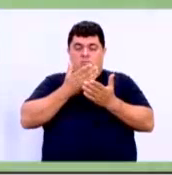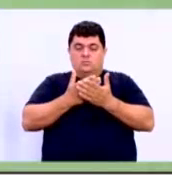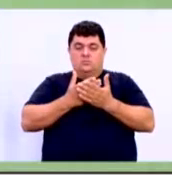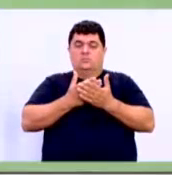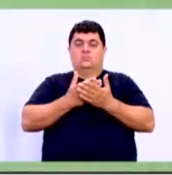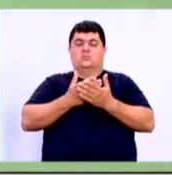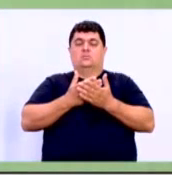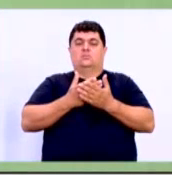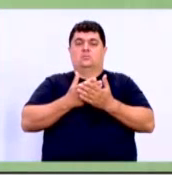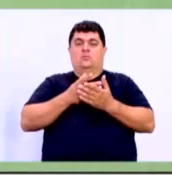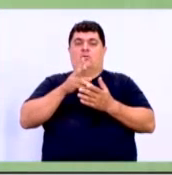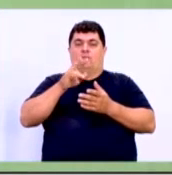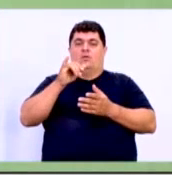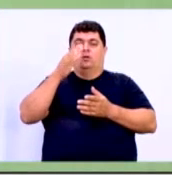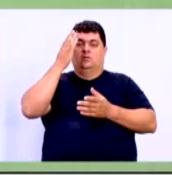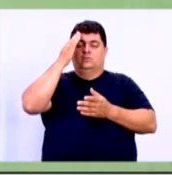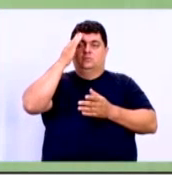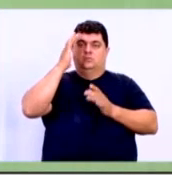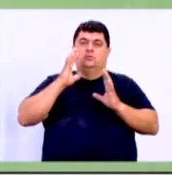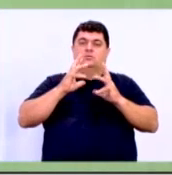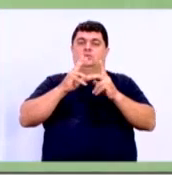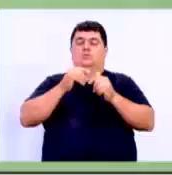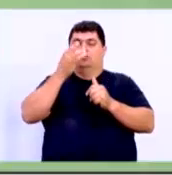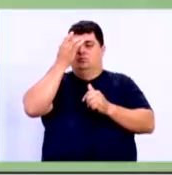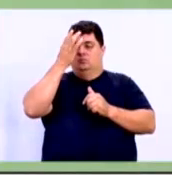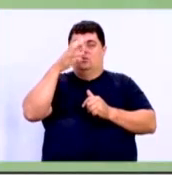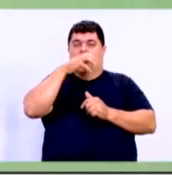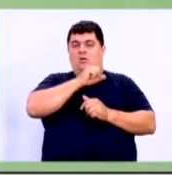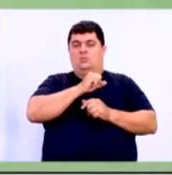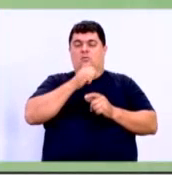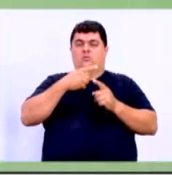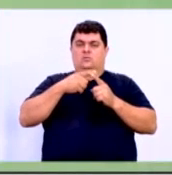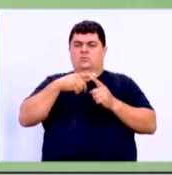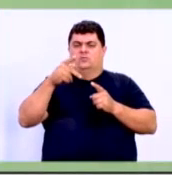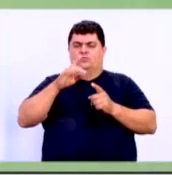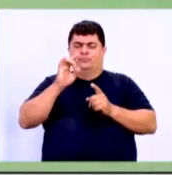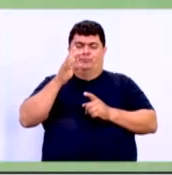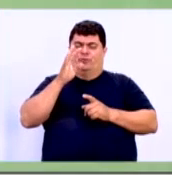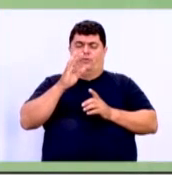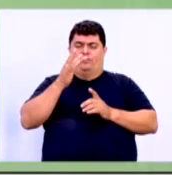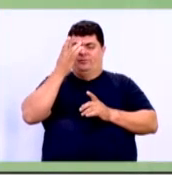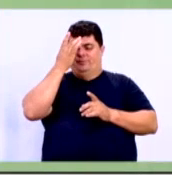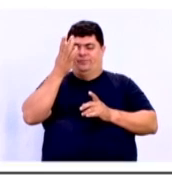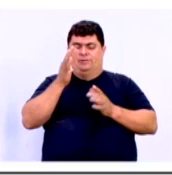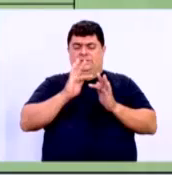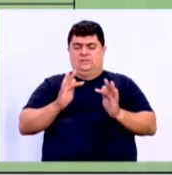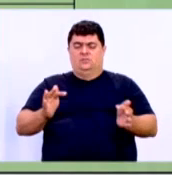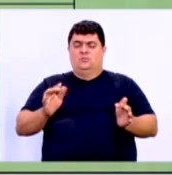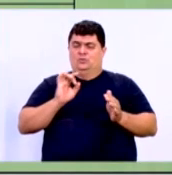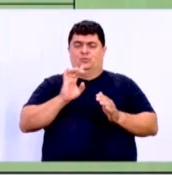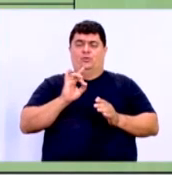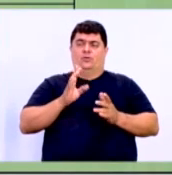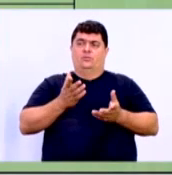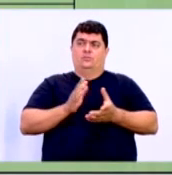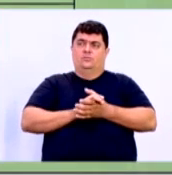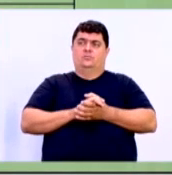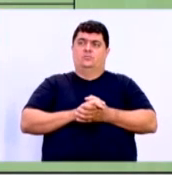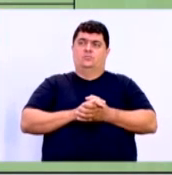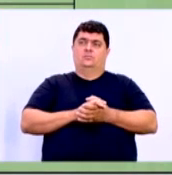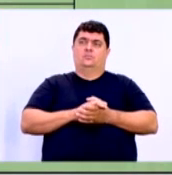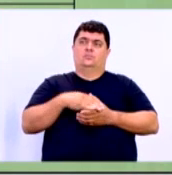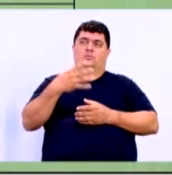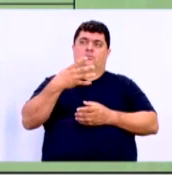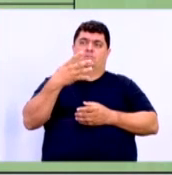casa, vocês vão visualizar bem mais fácil. Falam, pô, o professor explicou, é só isso mesmo? É isso aí, rapaz, é só isso. Então vamos para a nossa